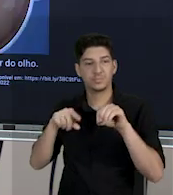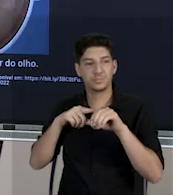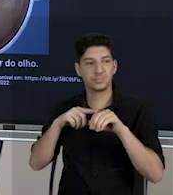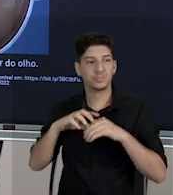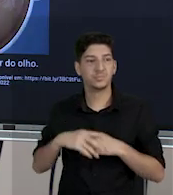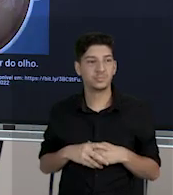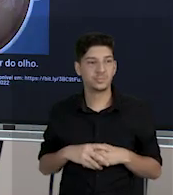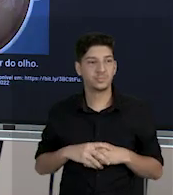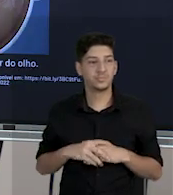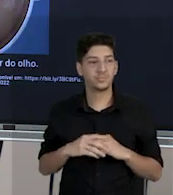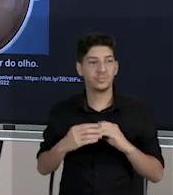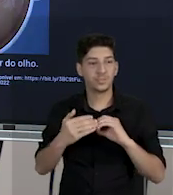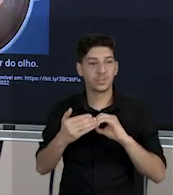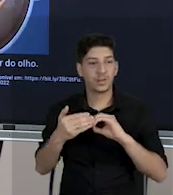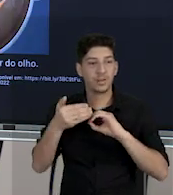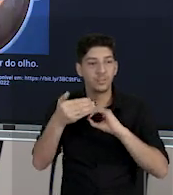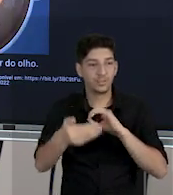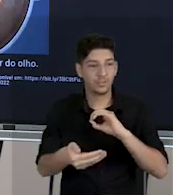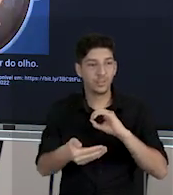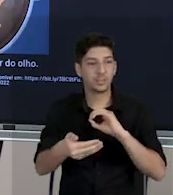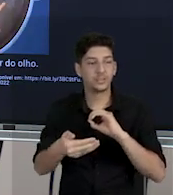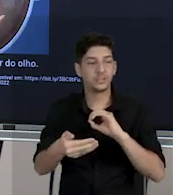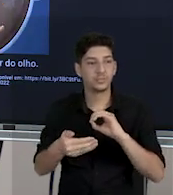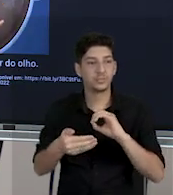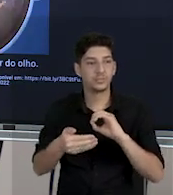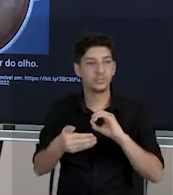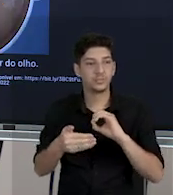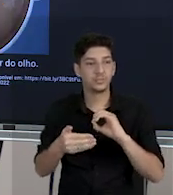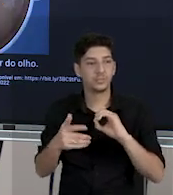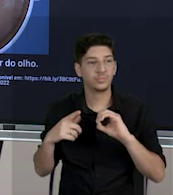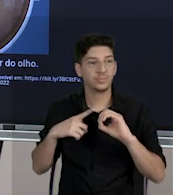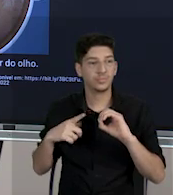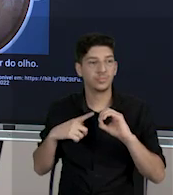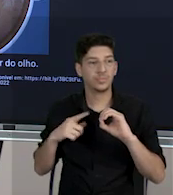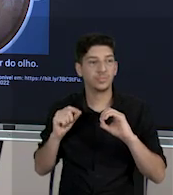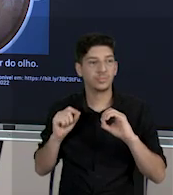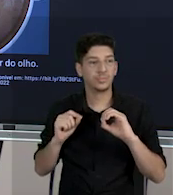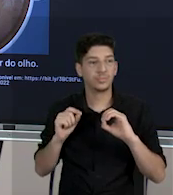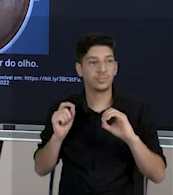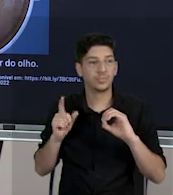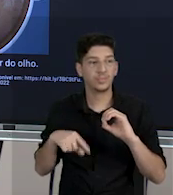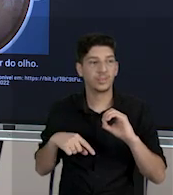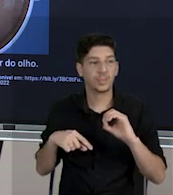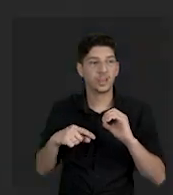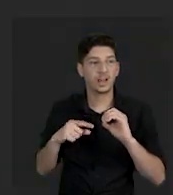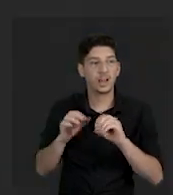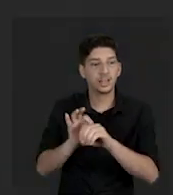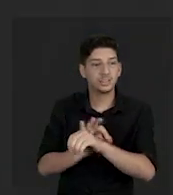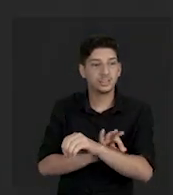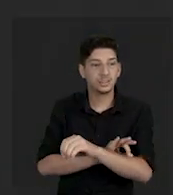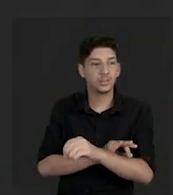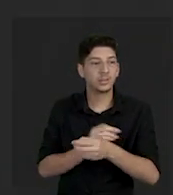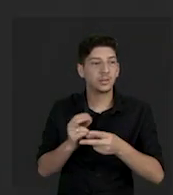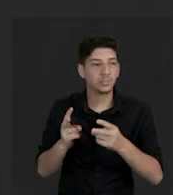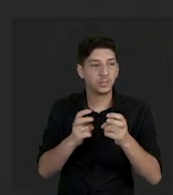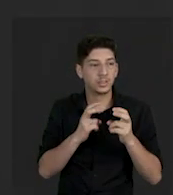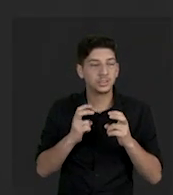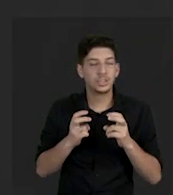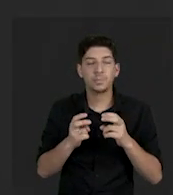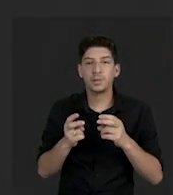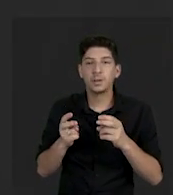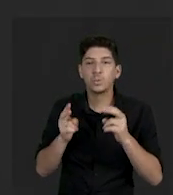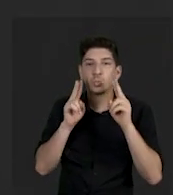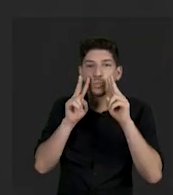parte posterior do olho é onde nós vamos ter as células que percebem a luz, então